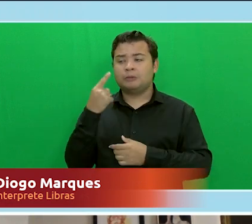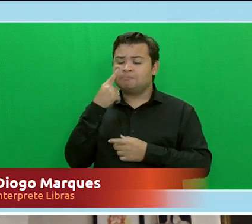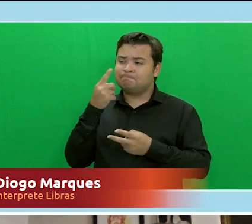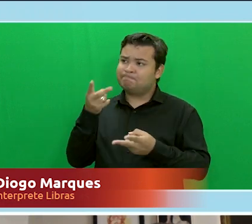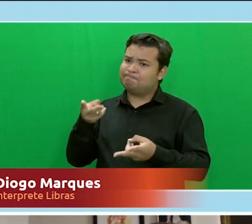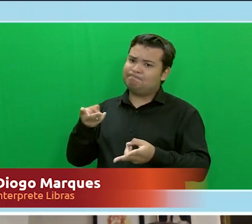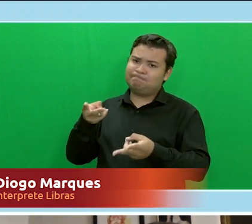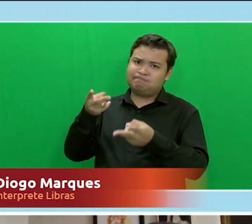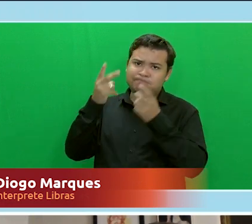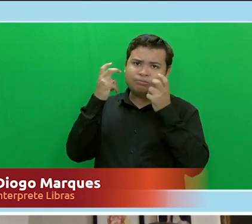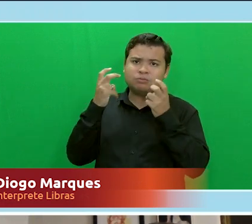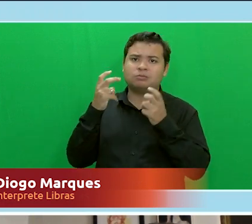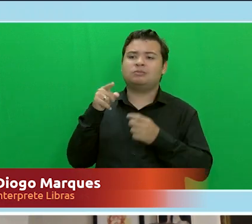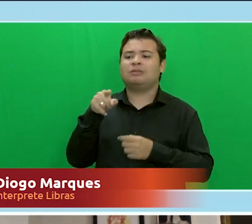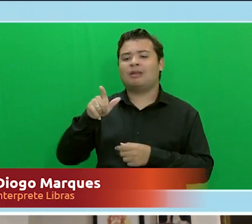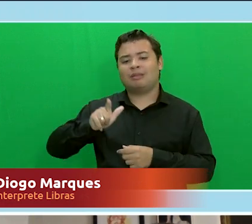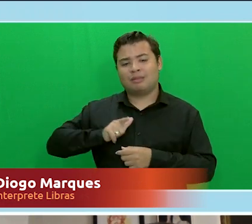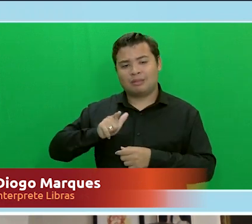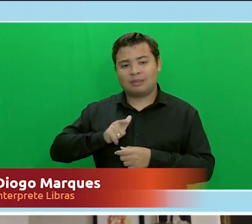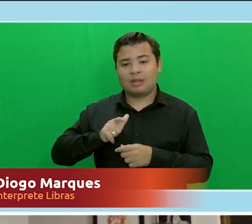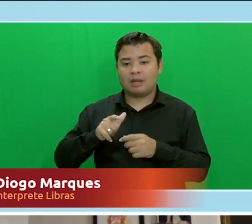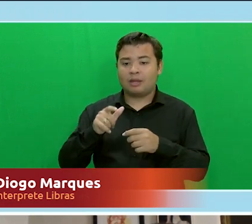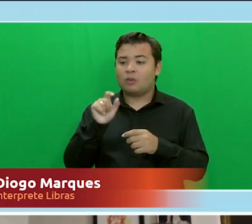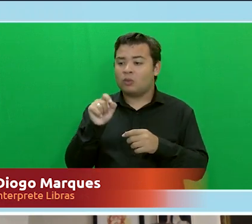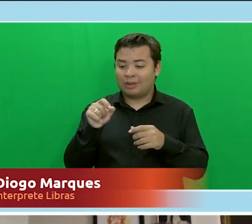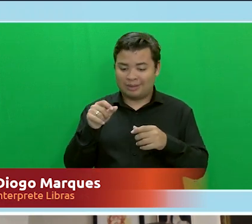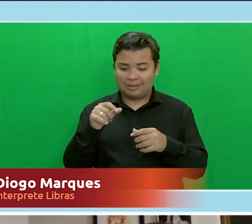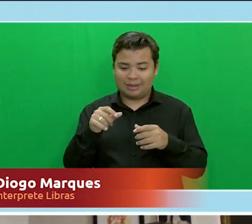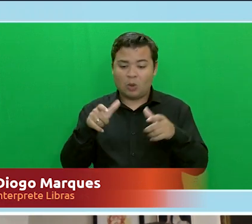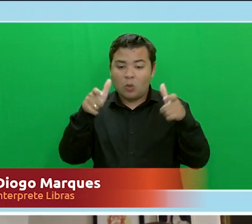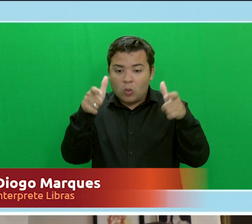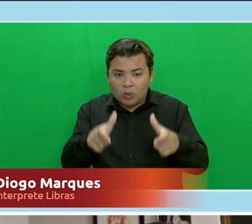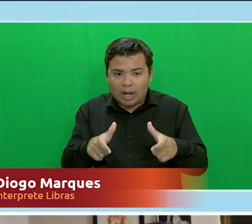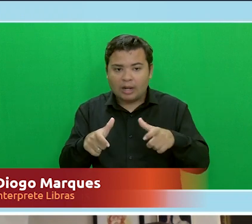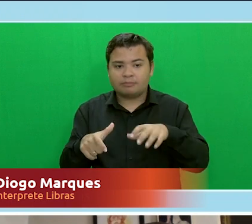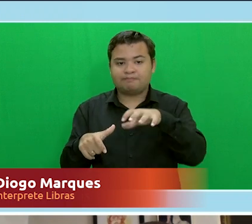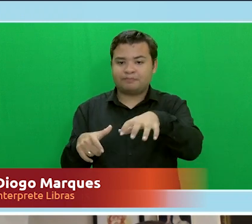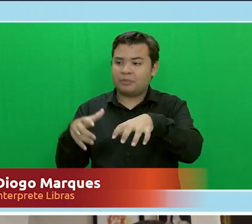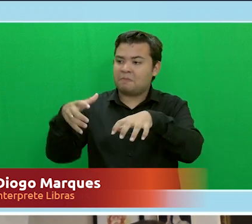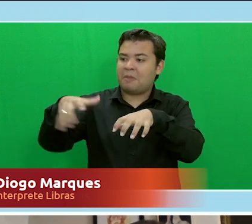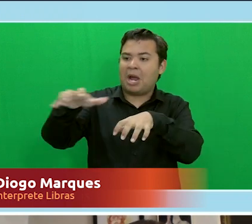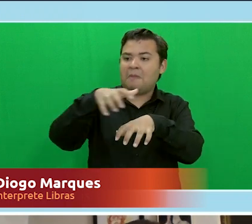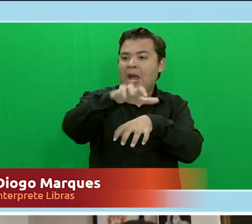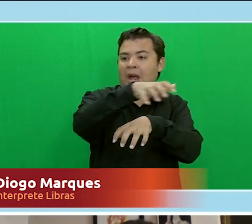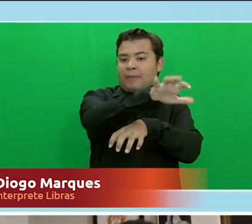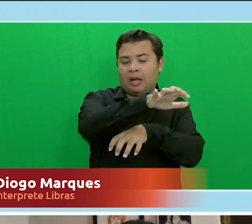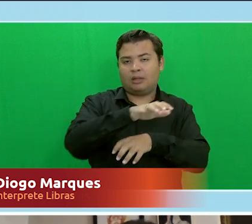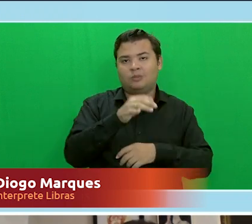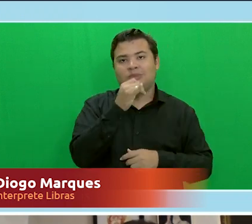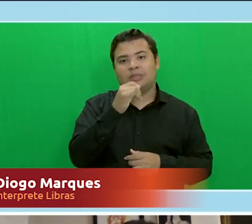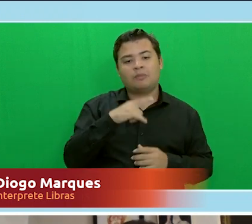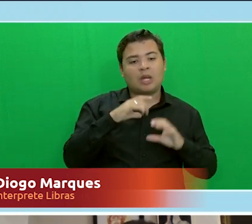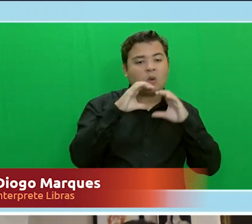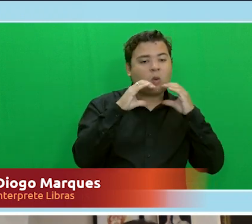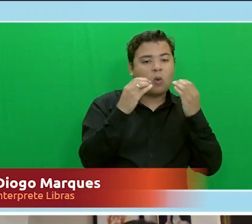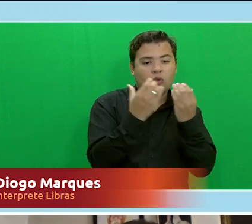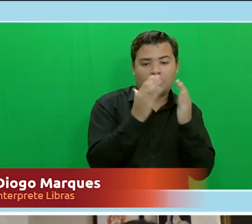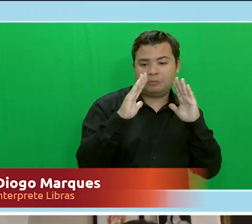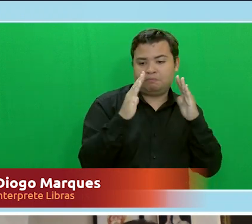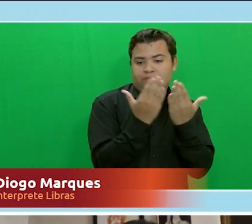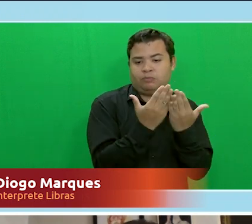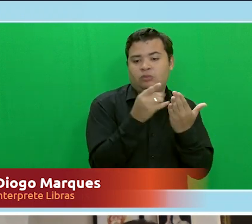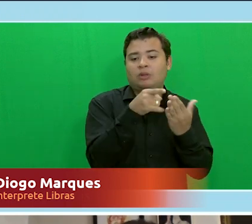gente vê esse espaço também, a distribuição espacial dessa segregação, com os condomínios fechados, por exemplo,